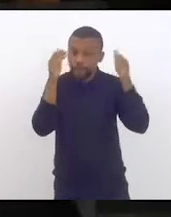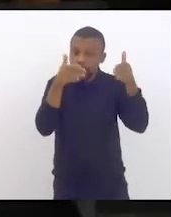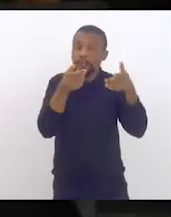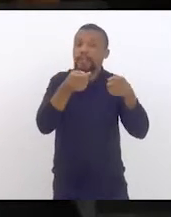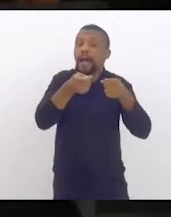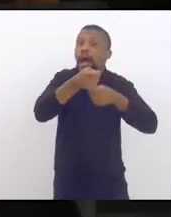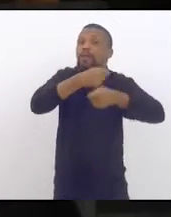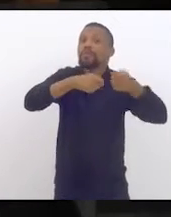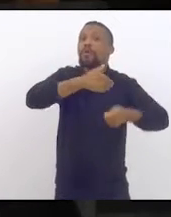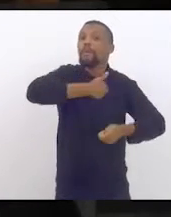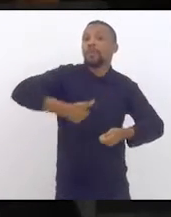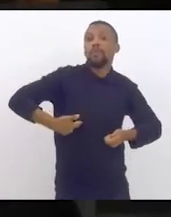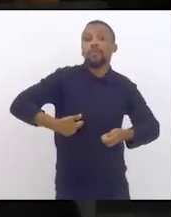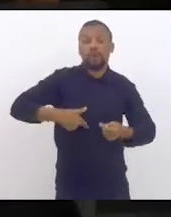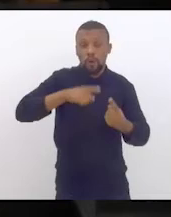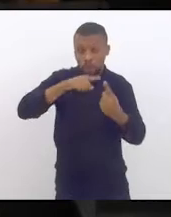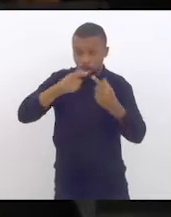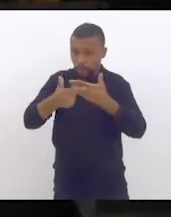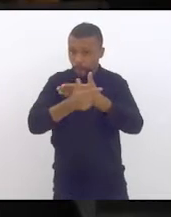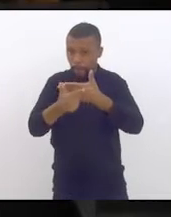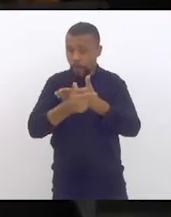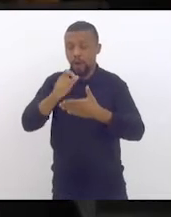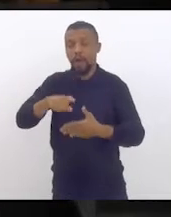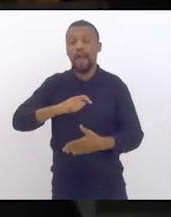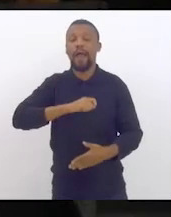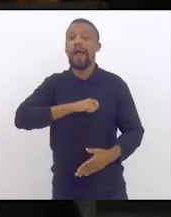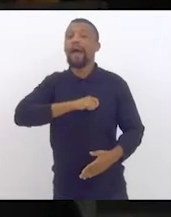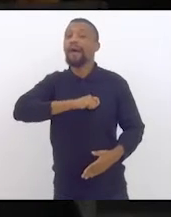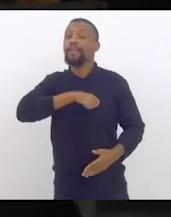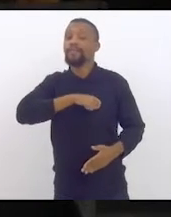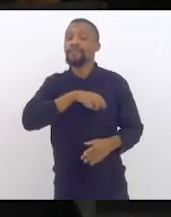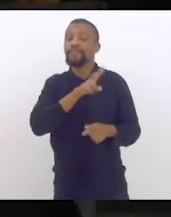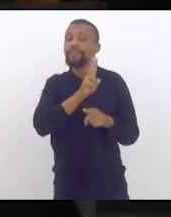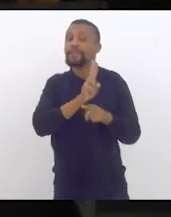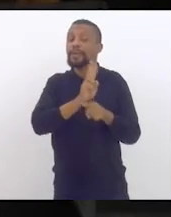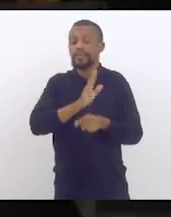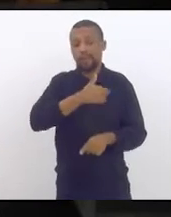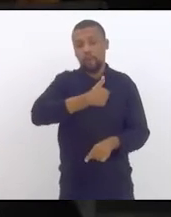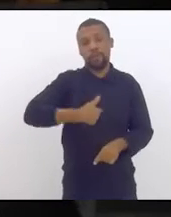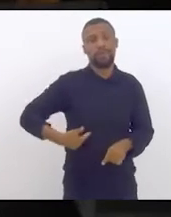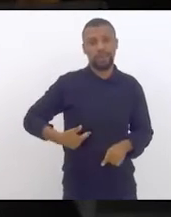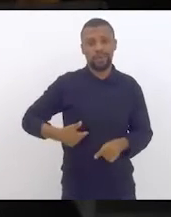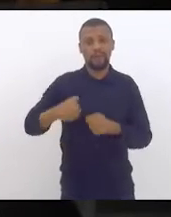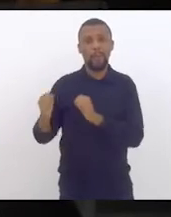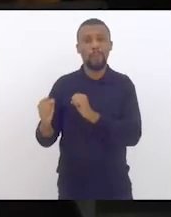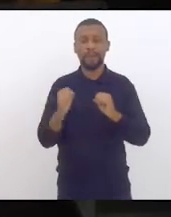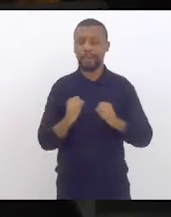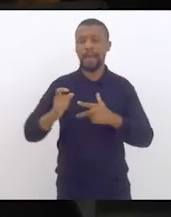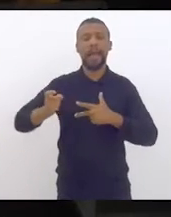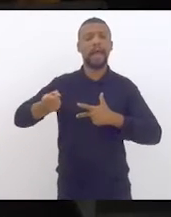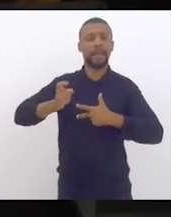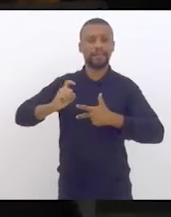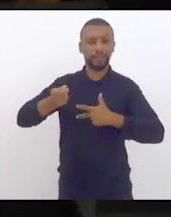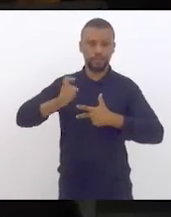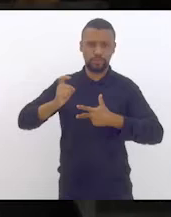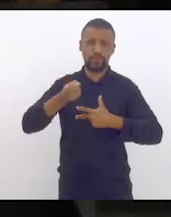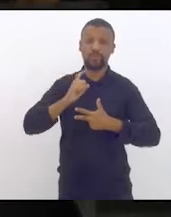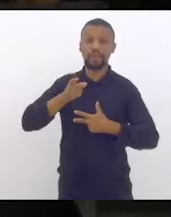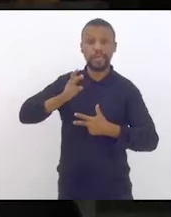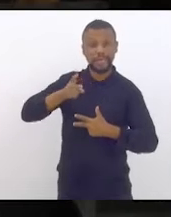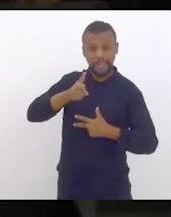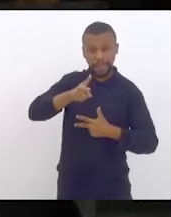é fiscalizar O Poder Executivo e sempre que